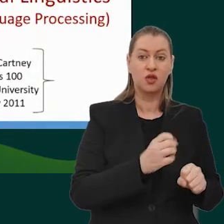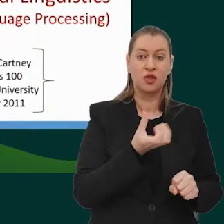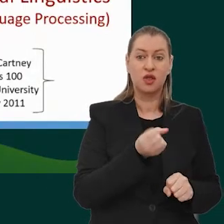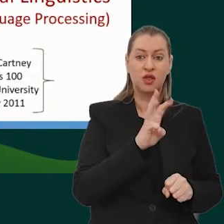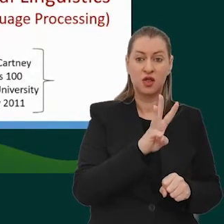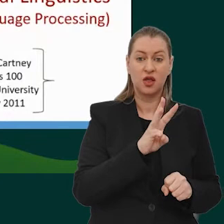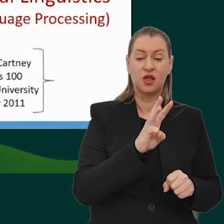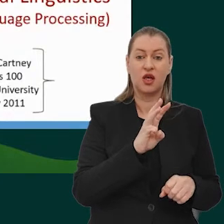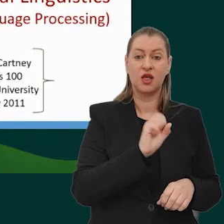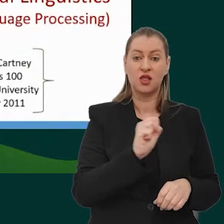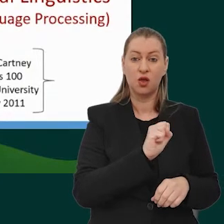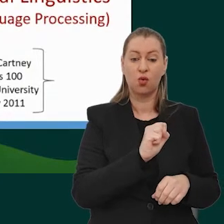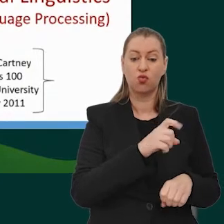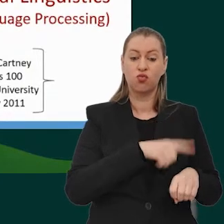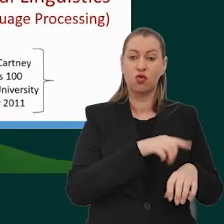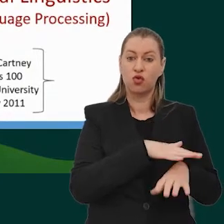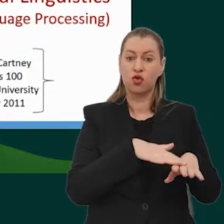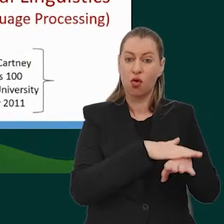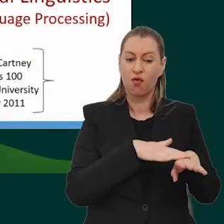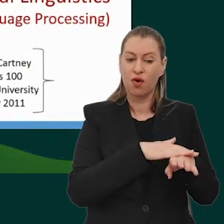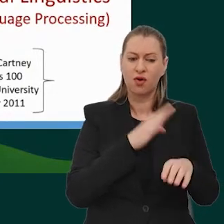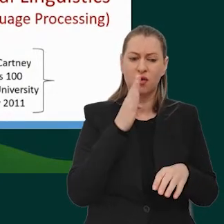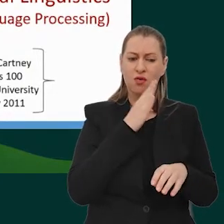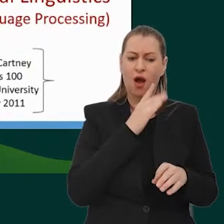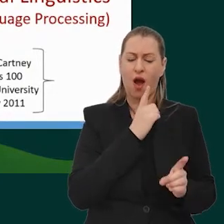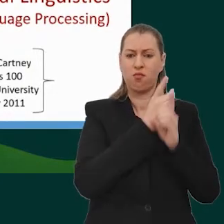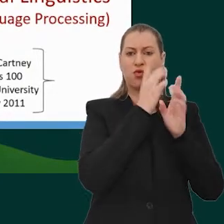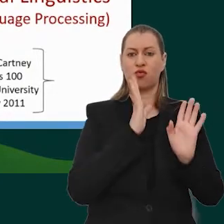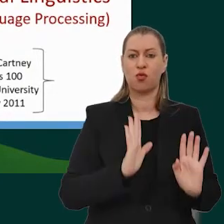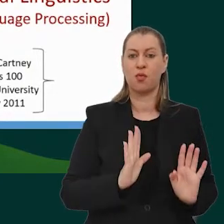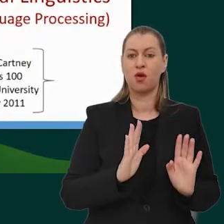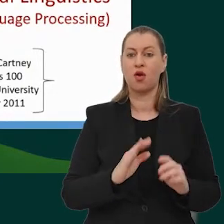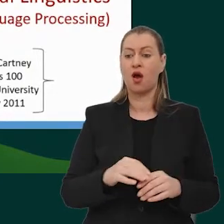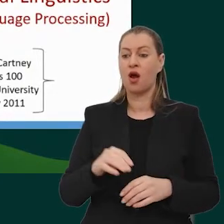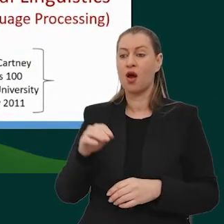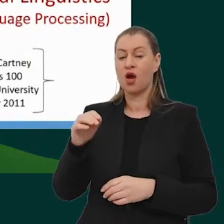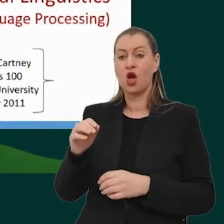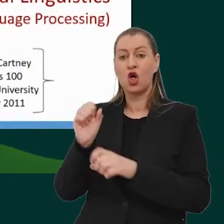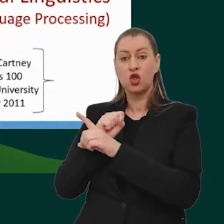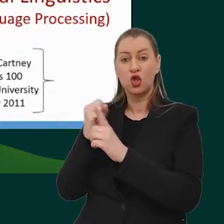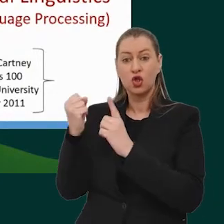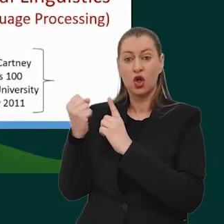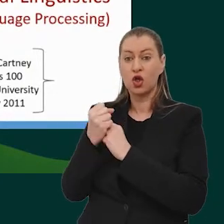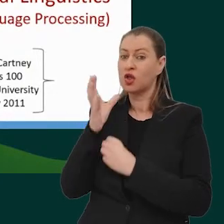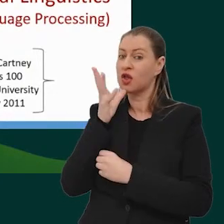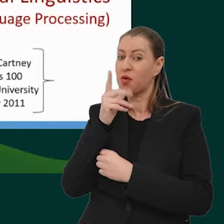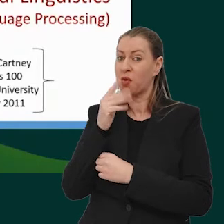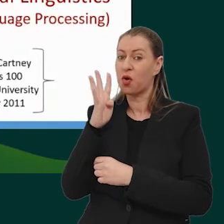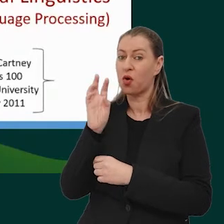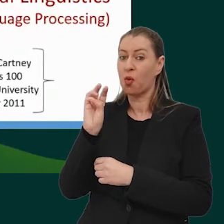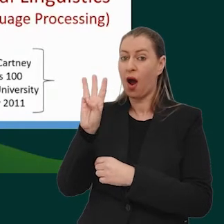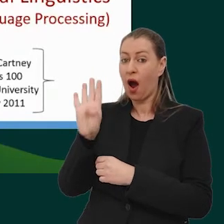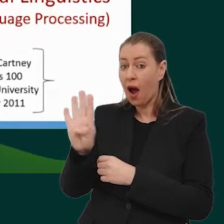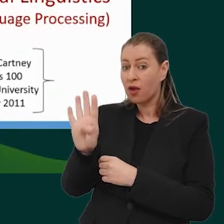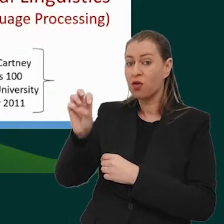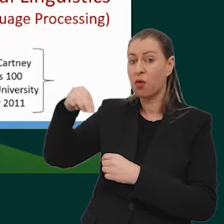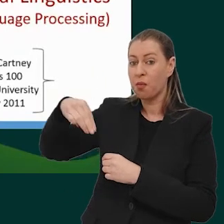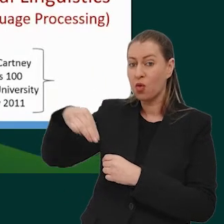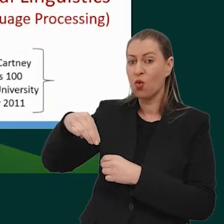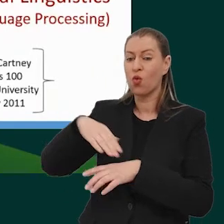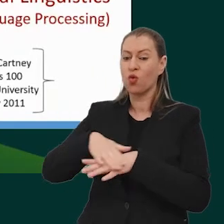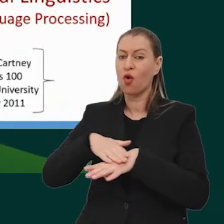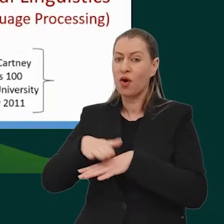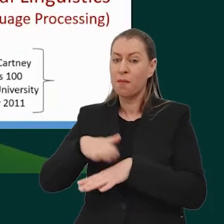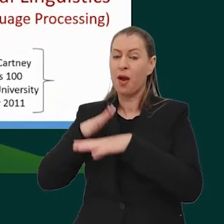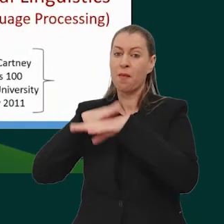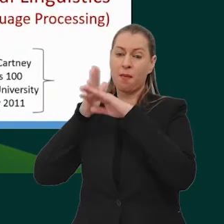segundos. Descobriram relativamente rápido, né? Sociologia, bom, já foi 4 minutos. O grupo demorou um pouquinho mais, a conversa já